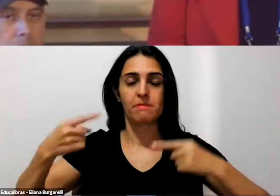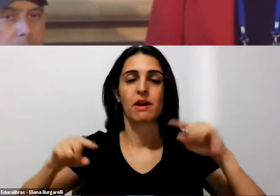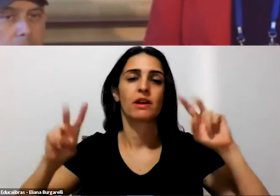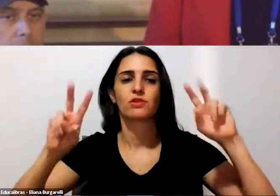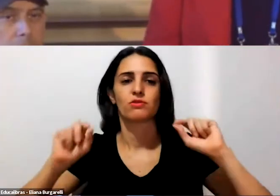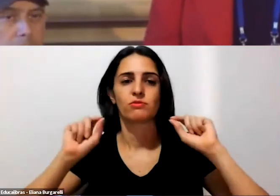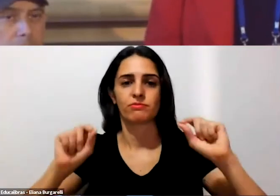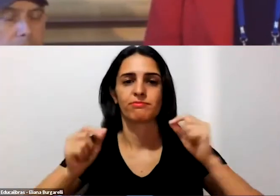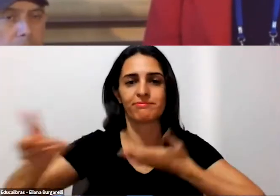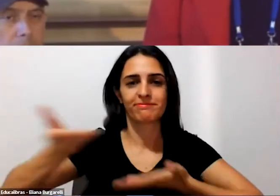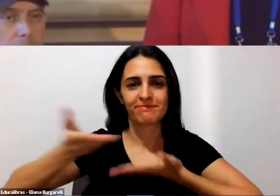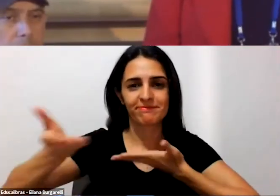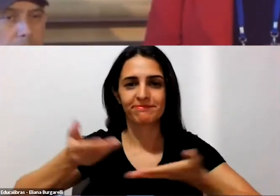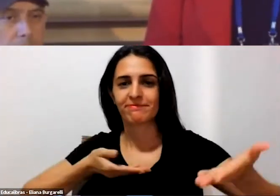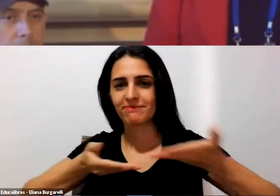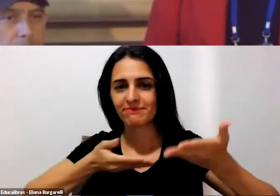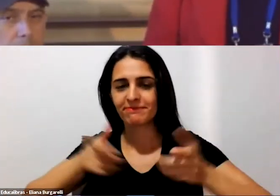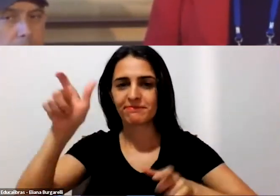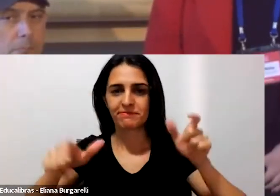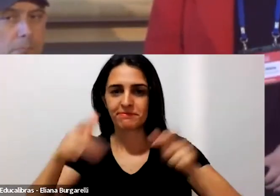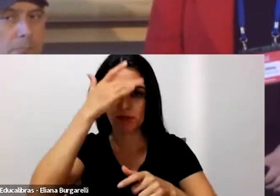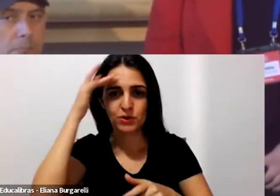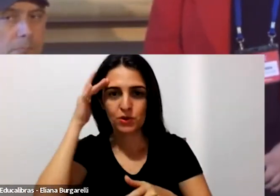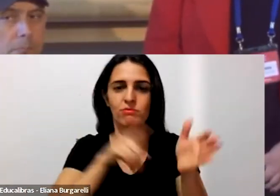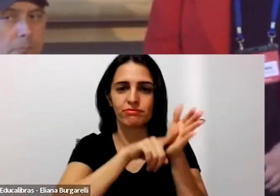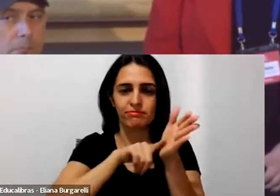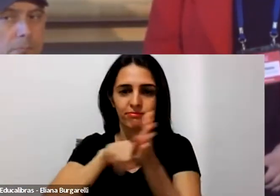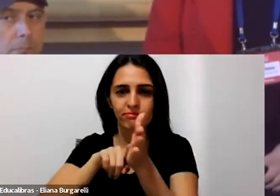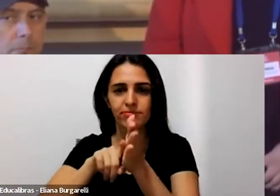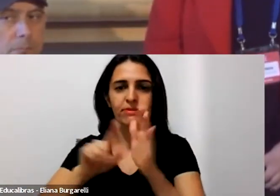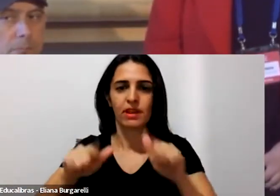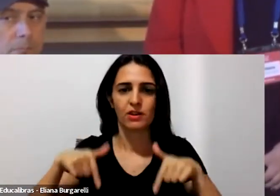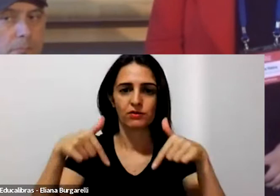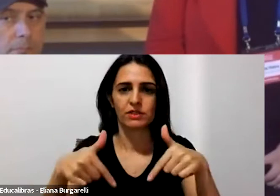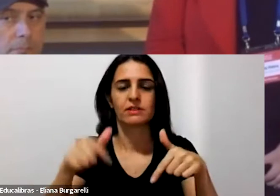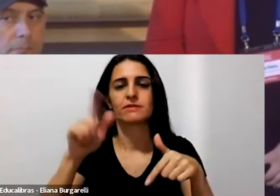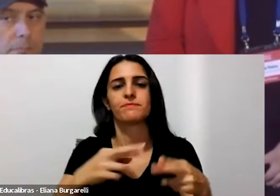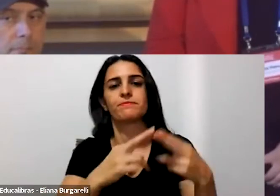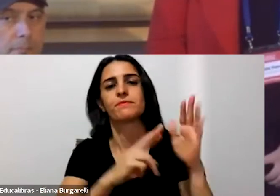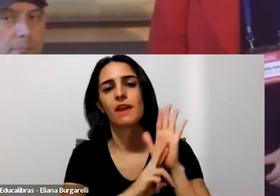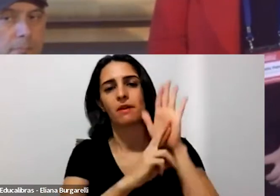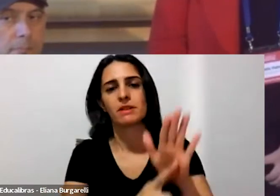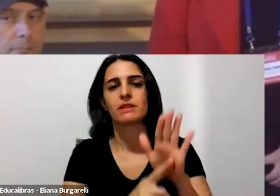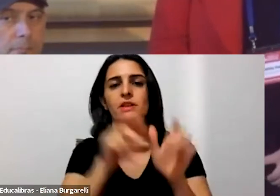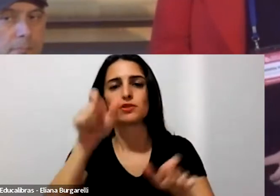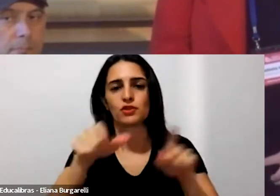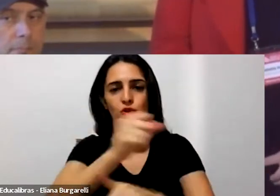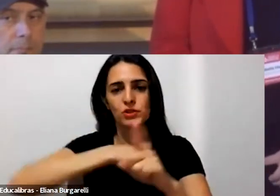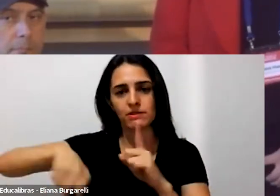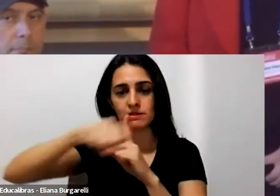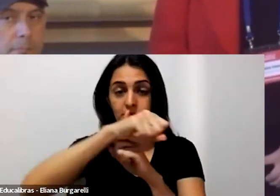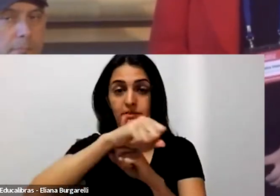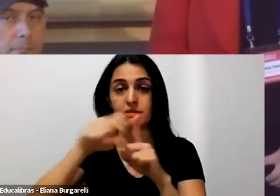estimular trocas entre políticos, pesquisadores, ativistas, representantes da sociedade civil, de